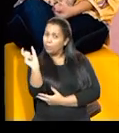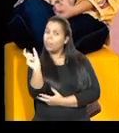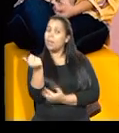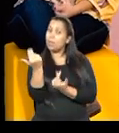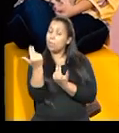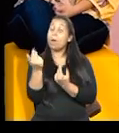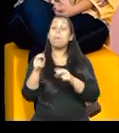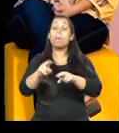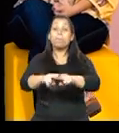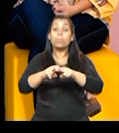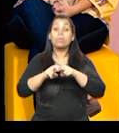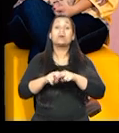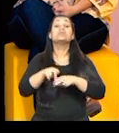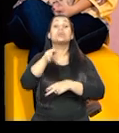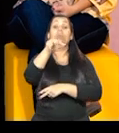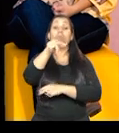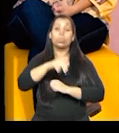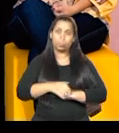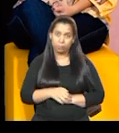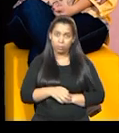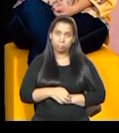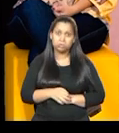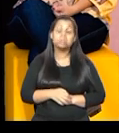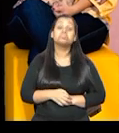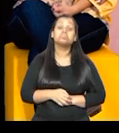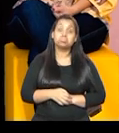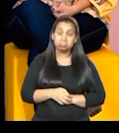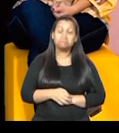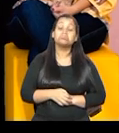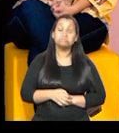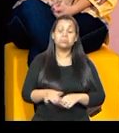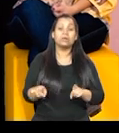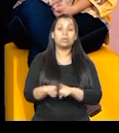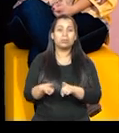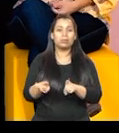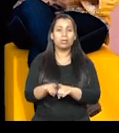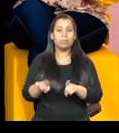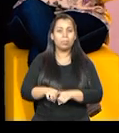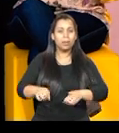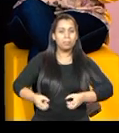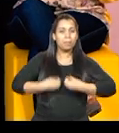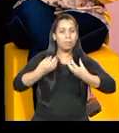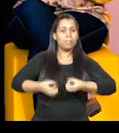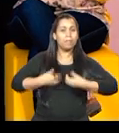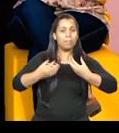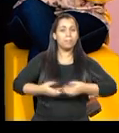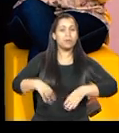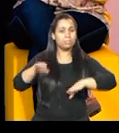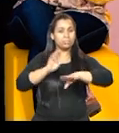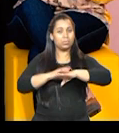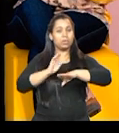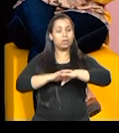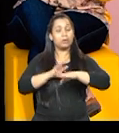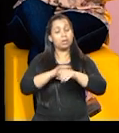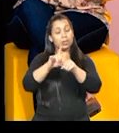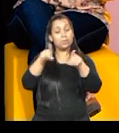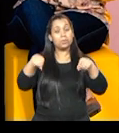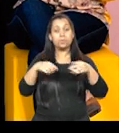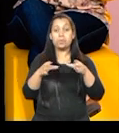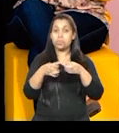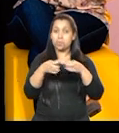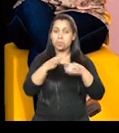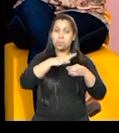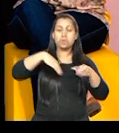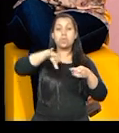irmãos. O Haroldo de Campos, que também é um autor da poesia concreta brasileira, participou do Clube de Poesia, que era